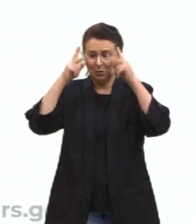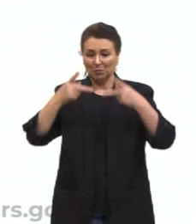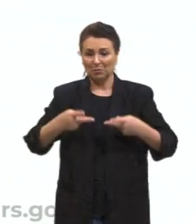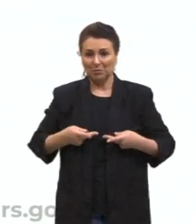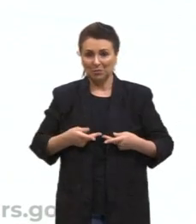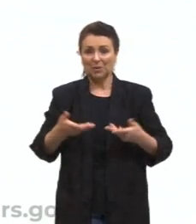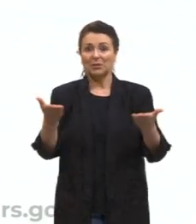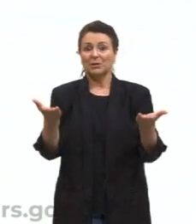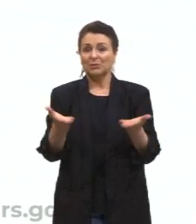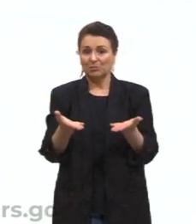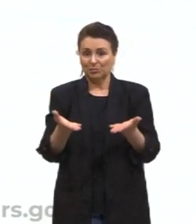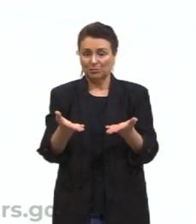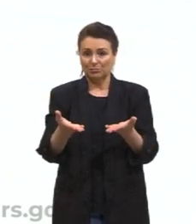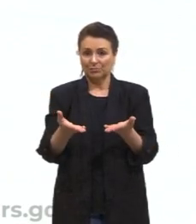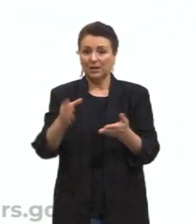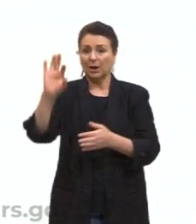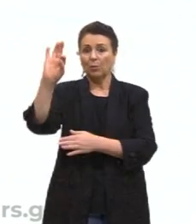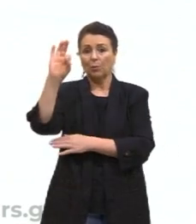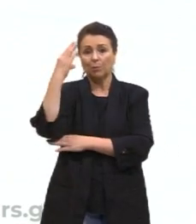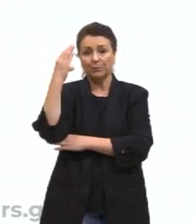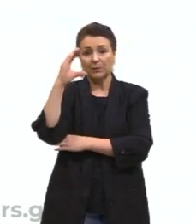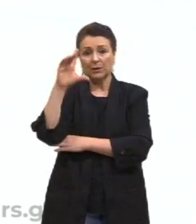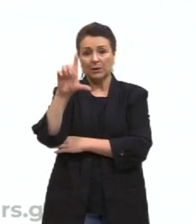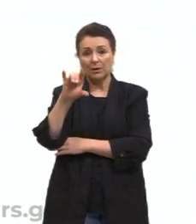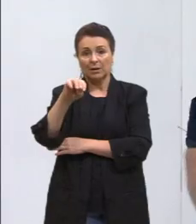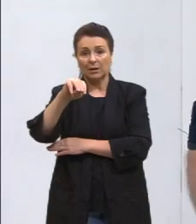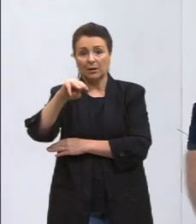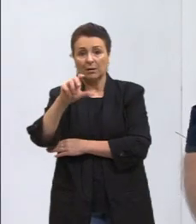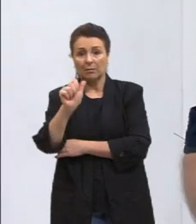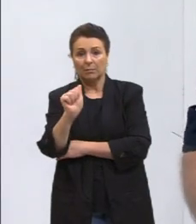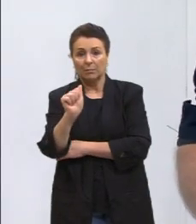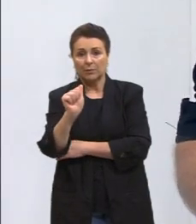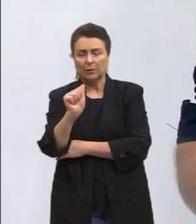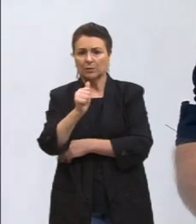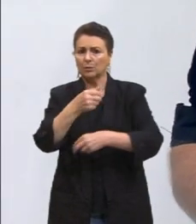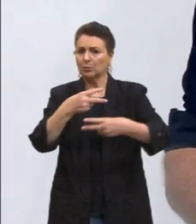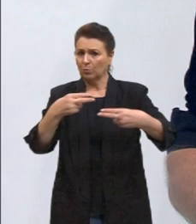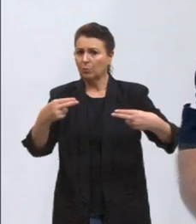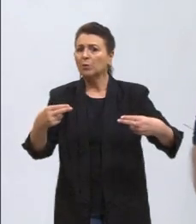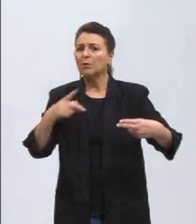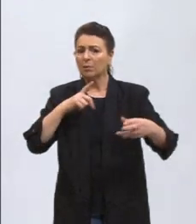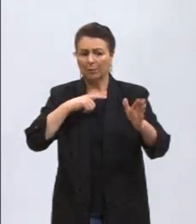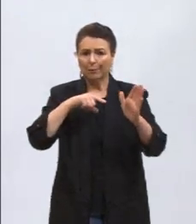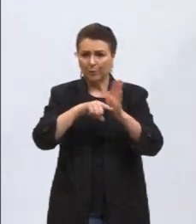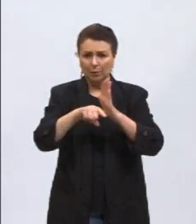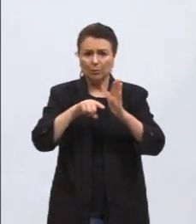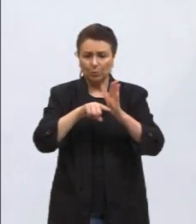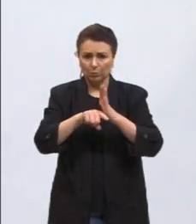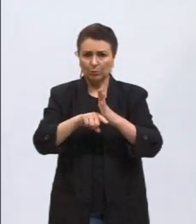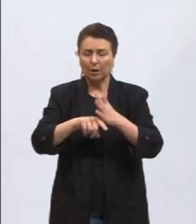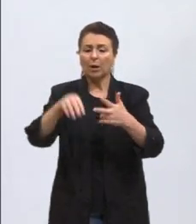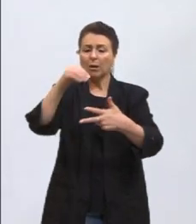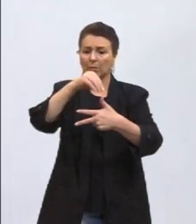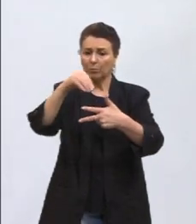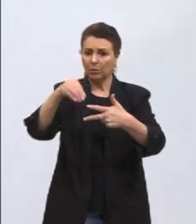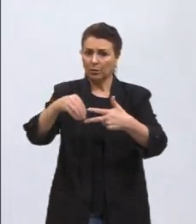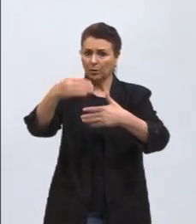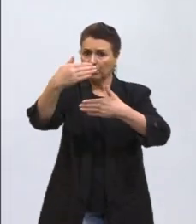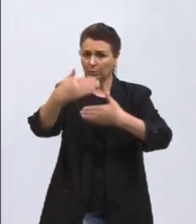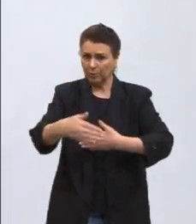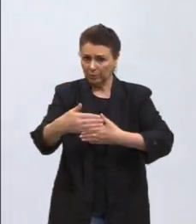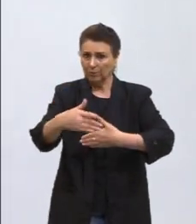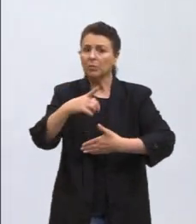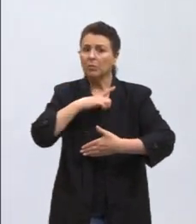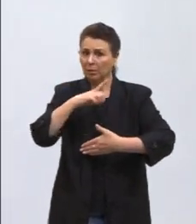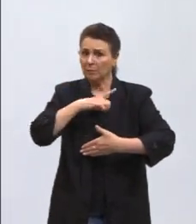essa questão problema que são questões que são muito recorrentes no prenem Então fique muito atento São questões que sempre